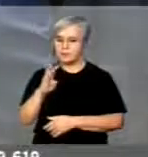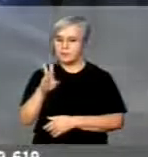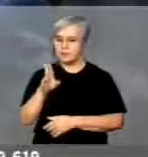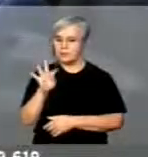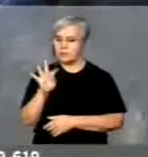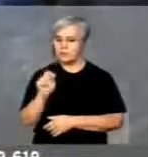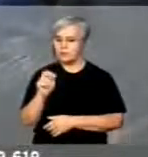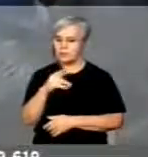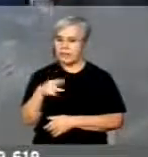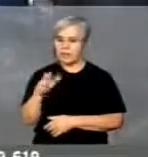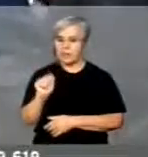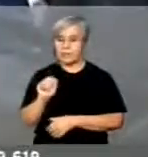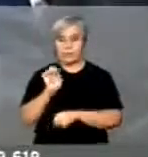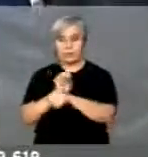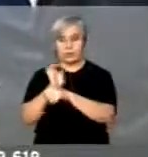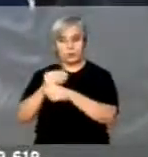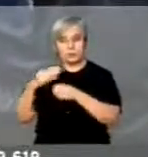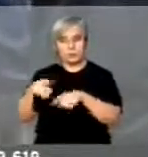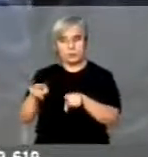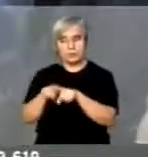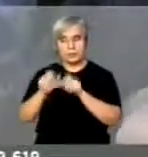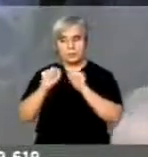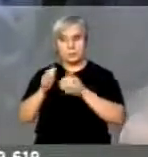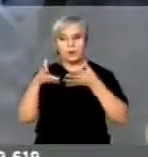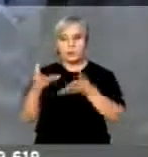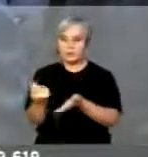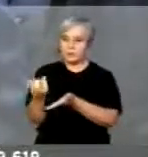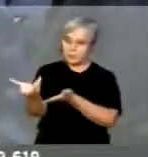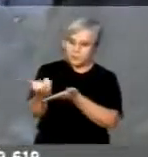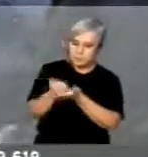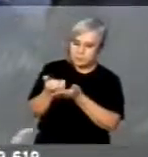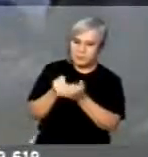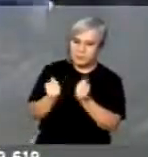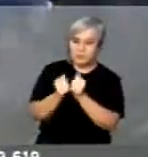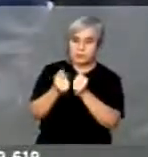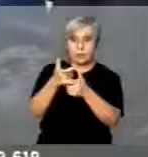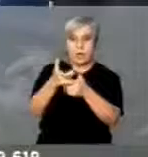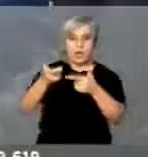estados também participação nessa arrecadação, que é fundamental para a